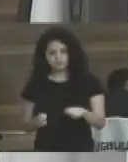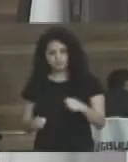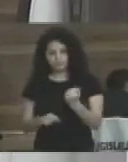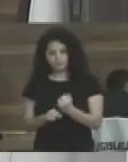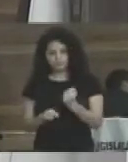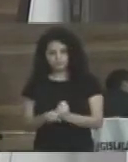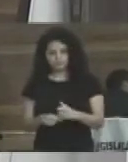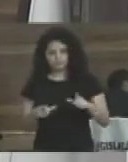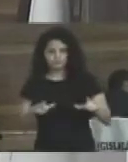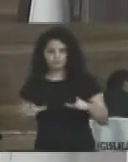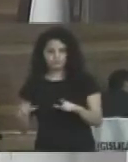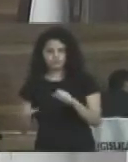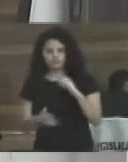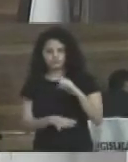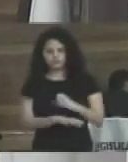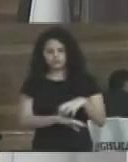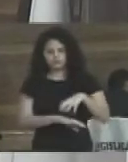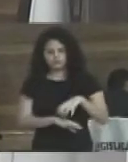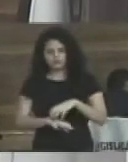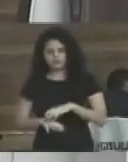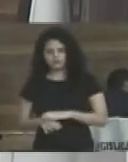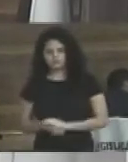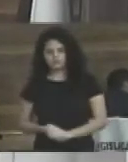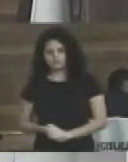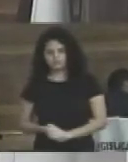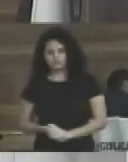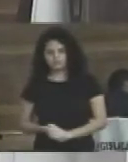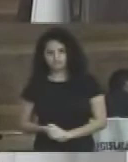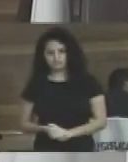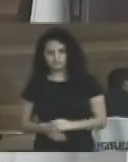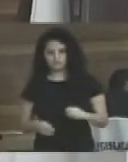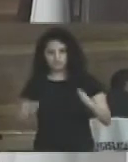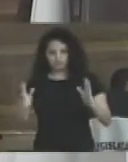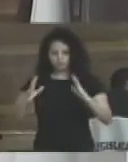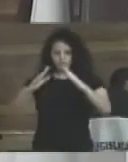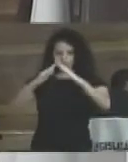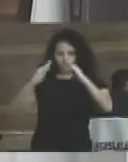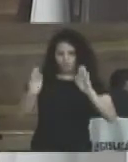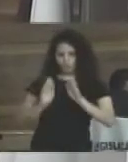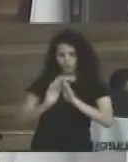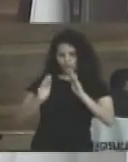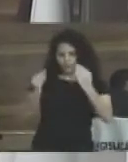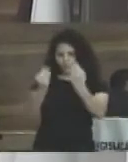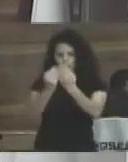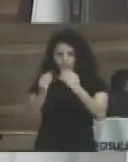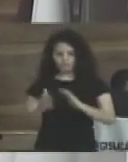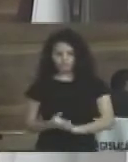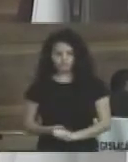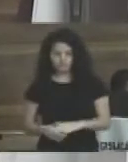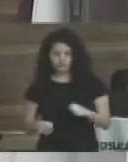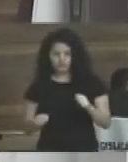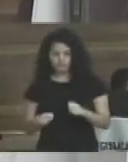para lavar as mãos, em formato de oca, voltado para a venda